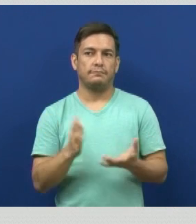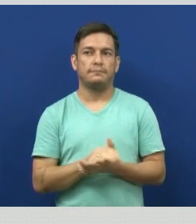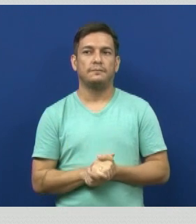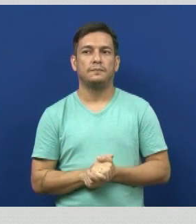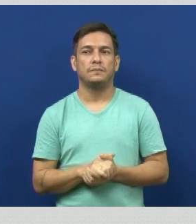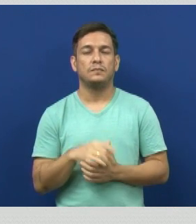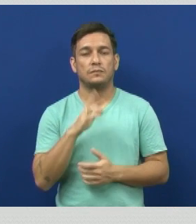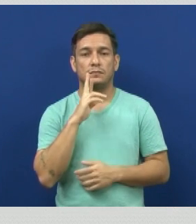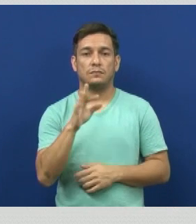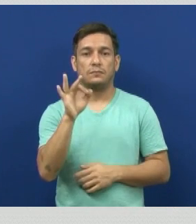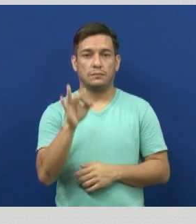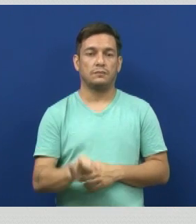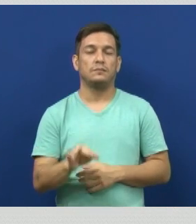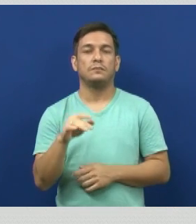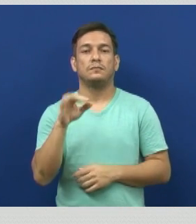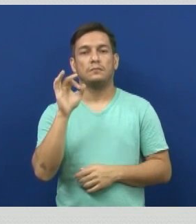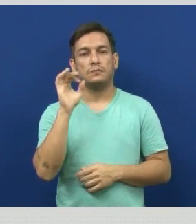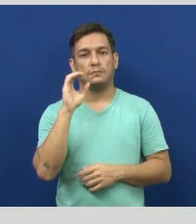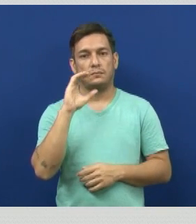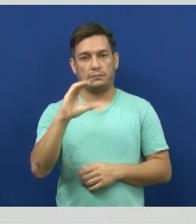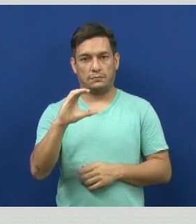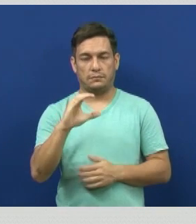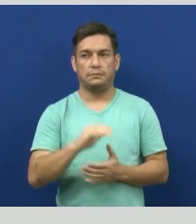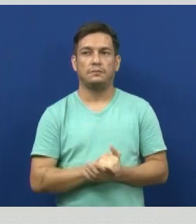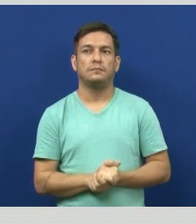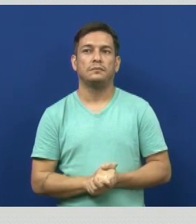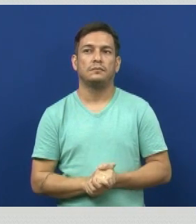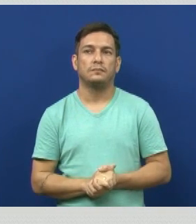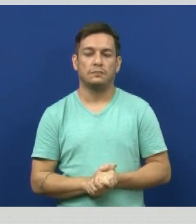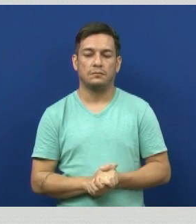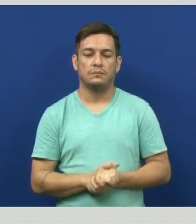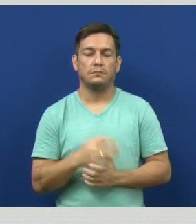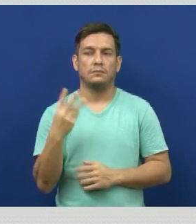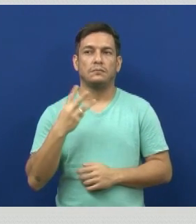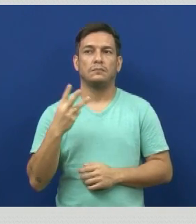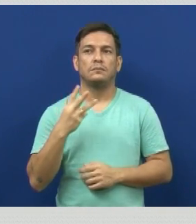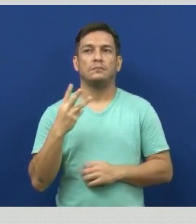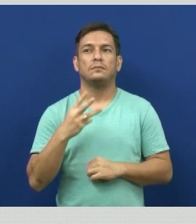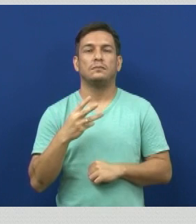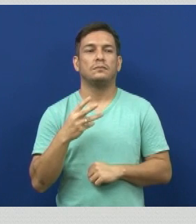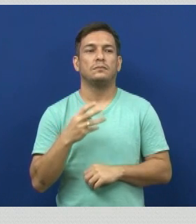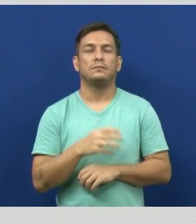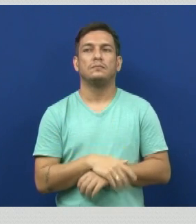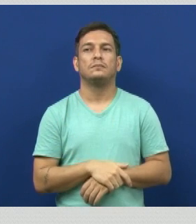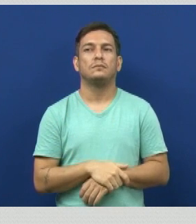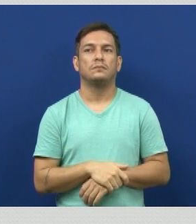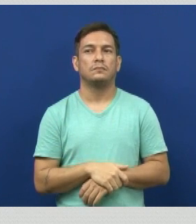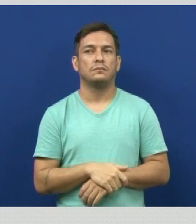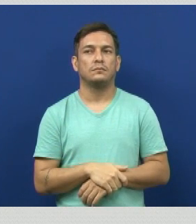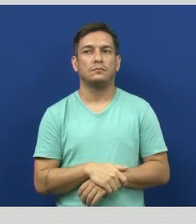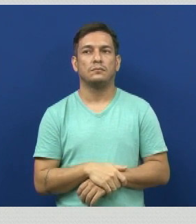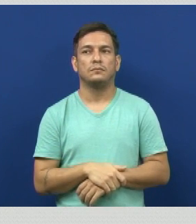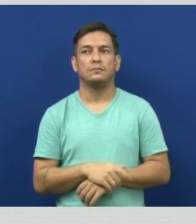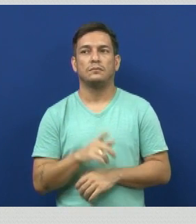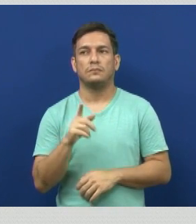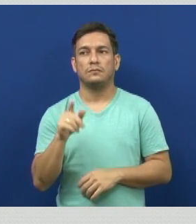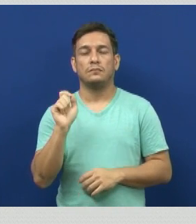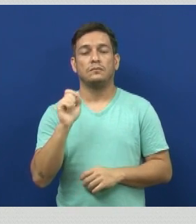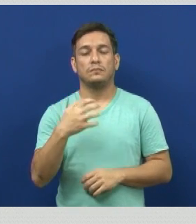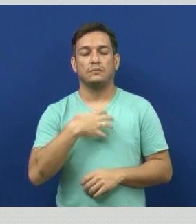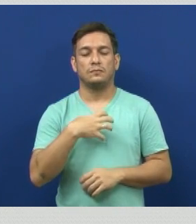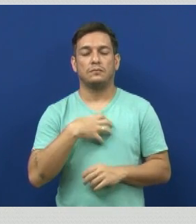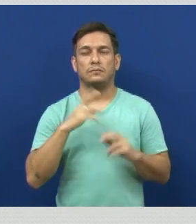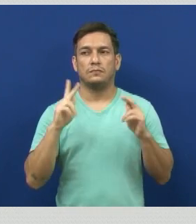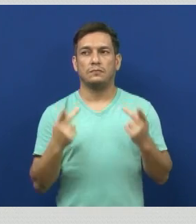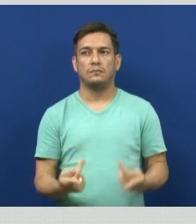Então a alternativa que cabe a resposta é a C. Terceiro, aqueles onde as ações